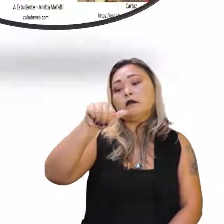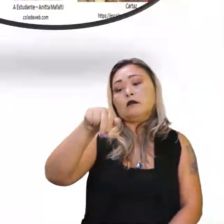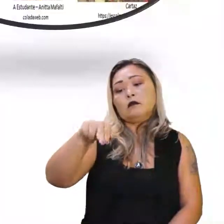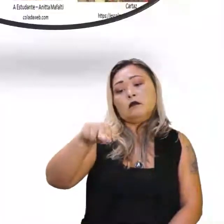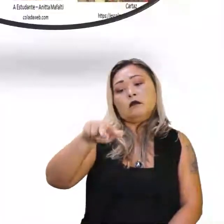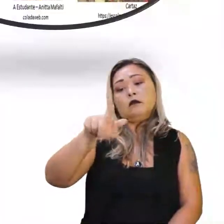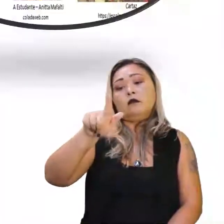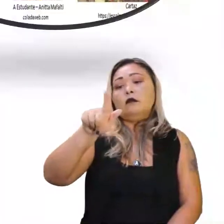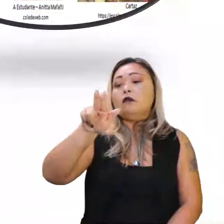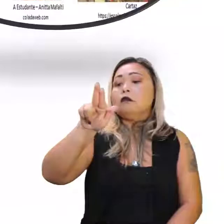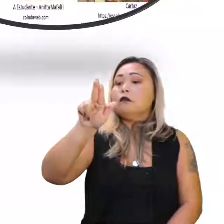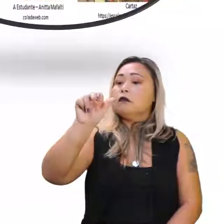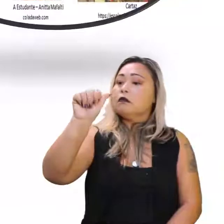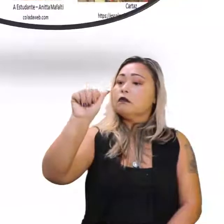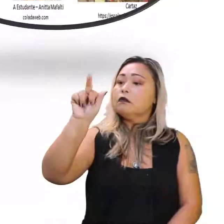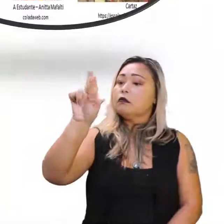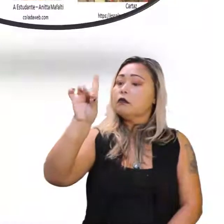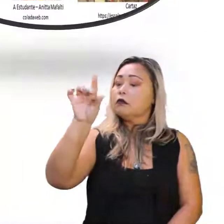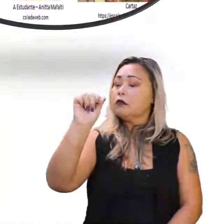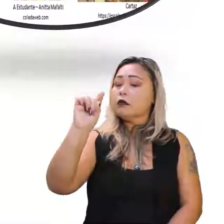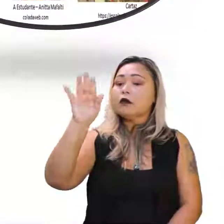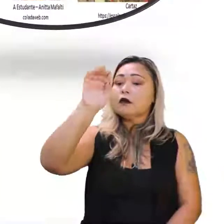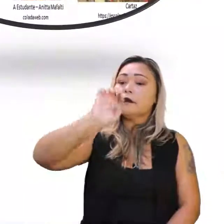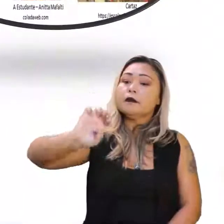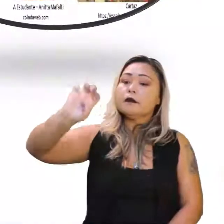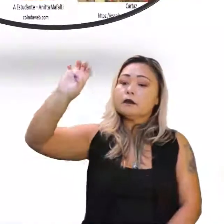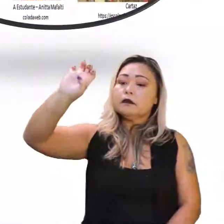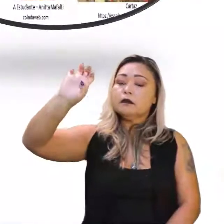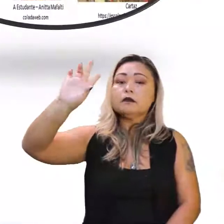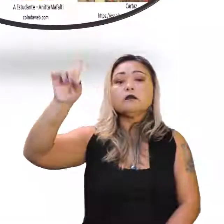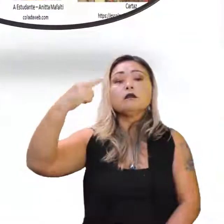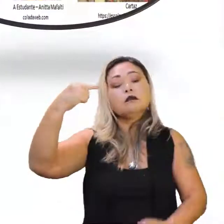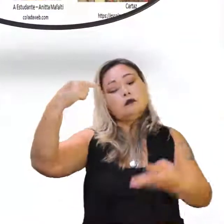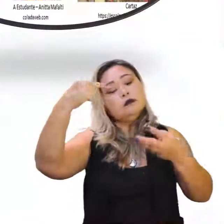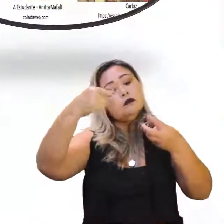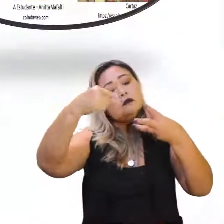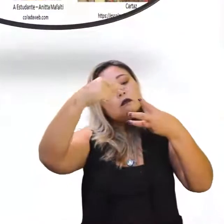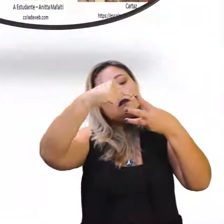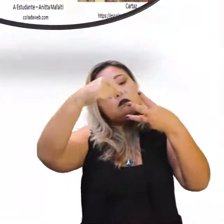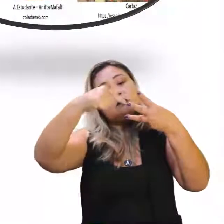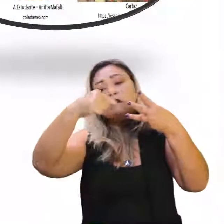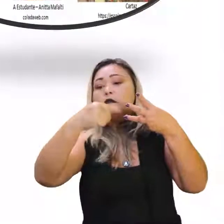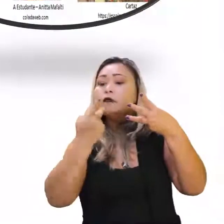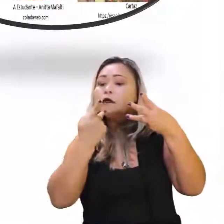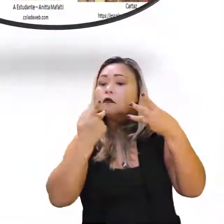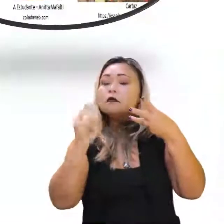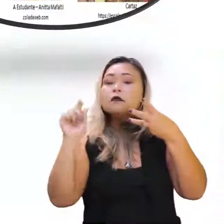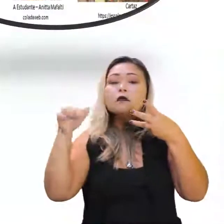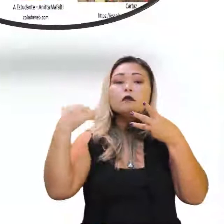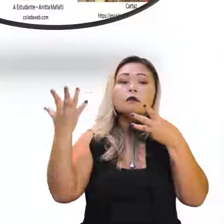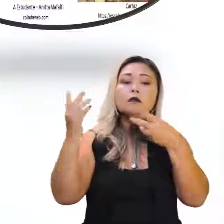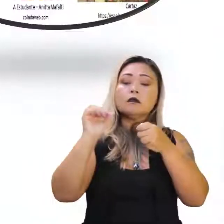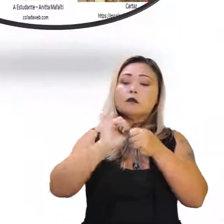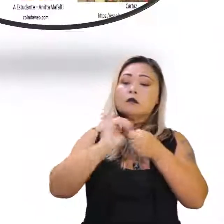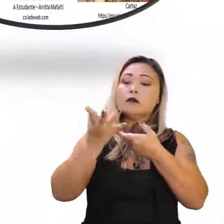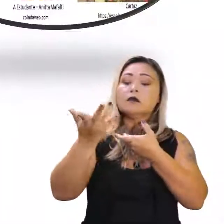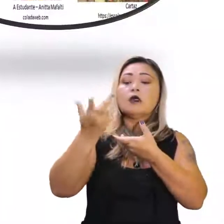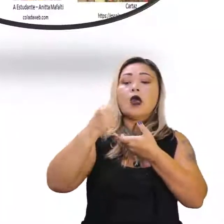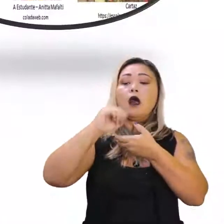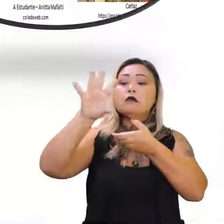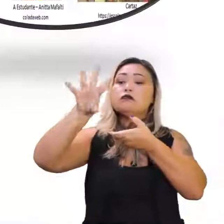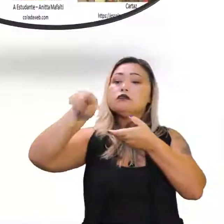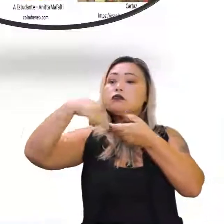europeias. Então nós falamos aí de 3 tendências das vanguardas europeias: o impressionismo,